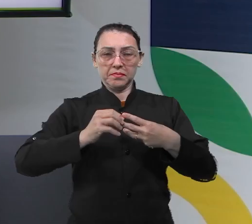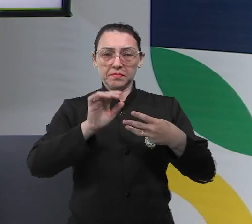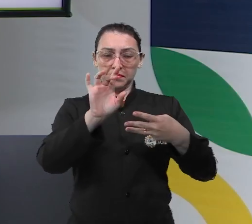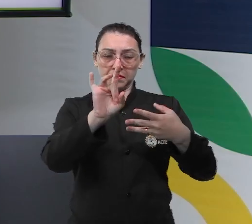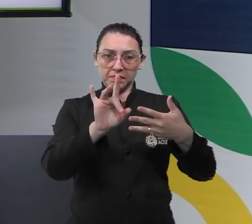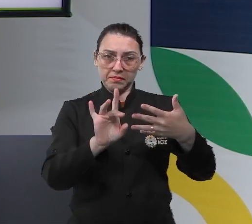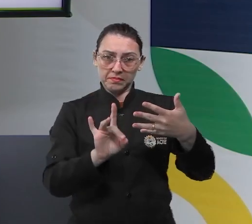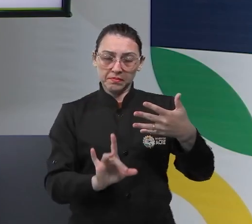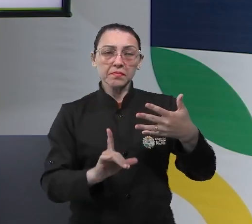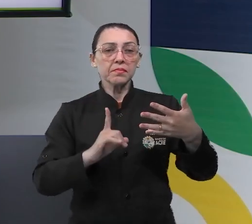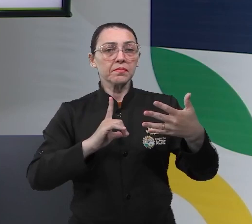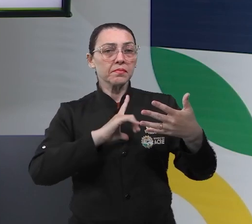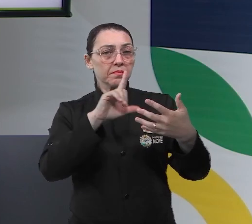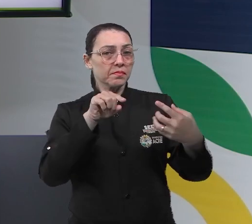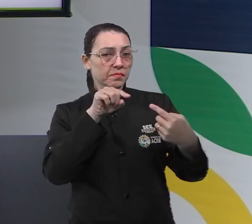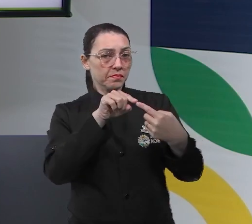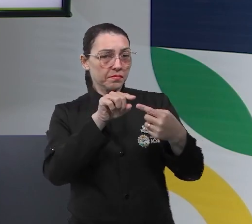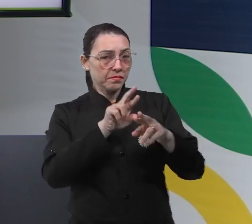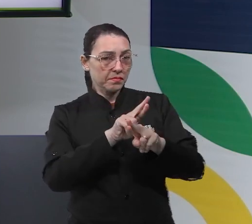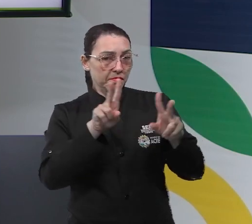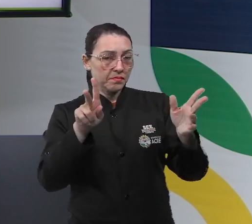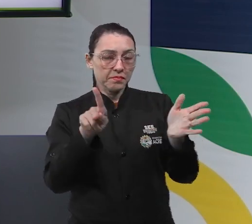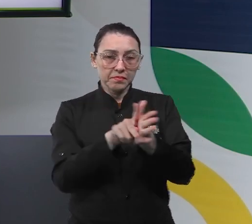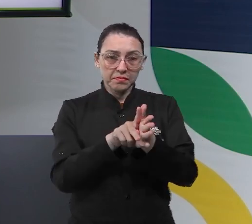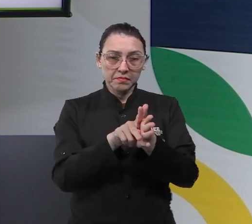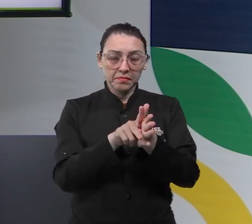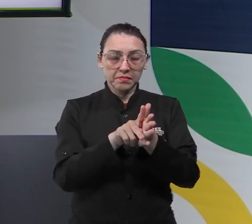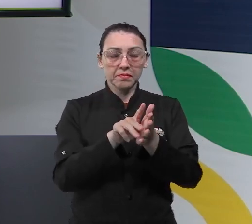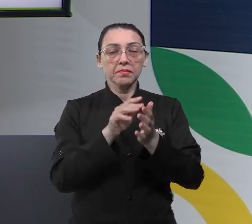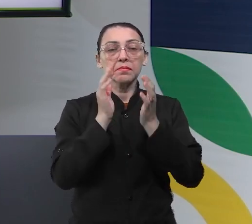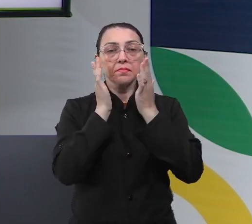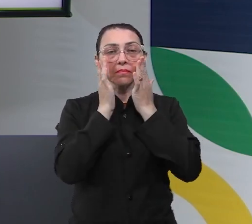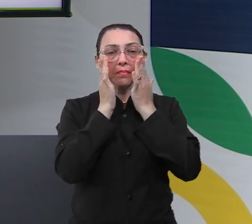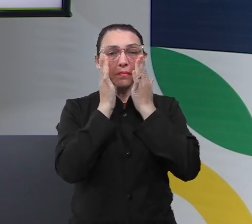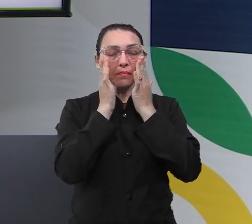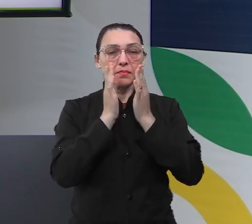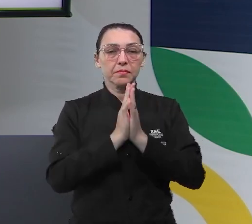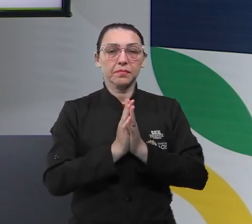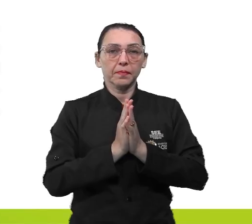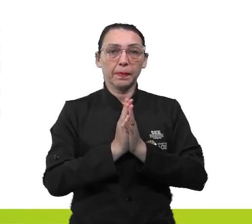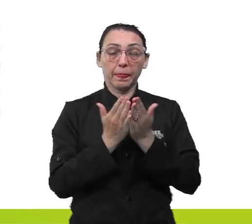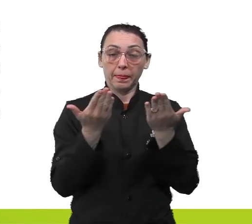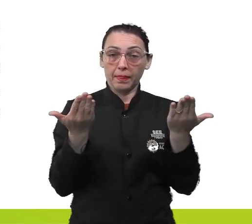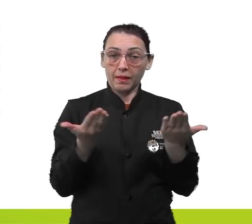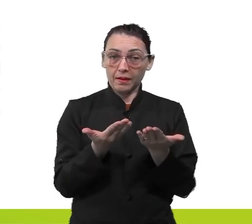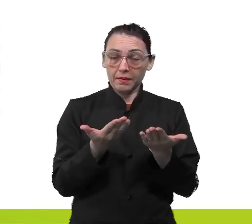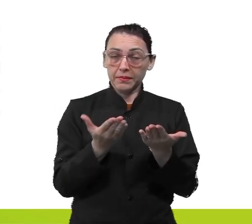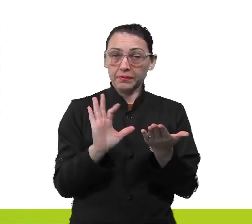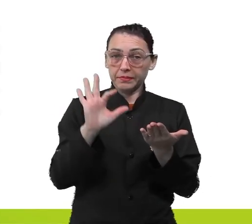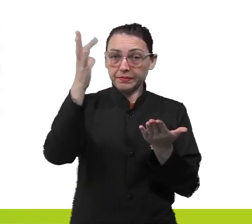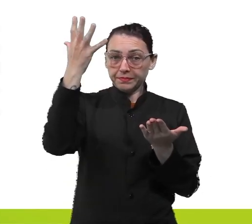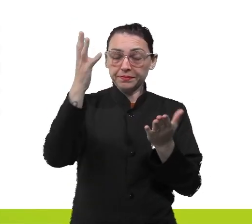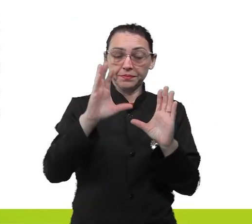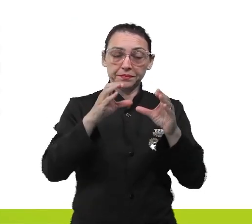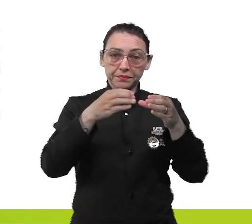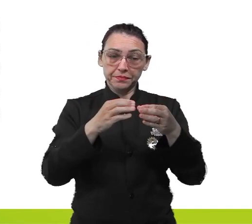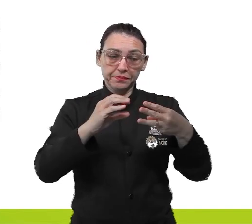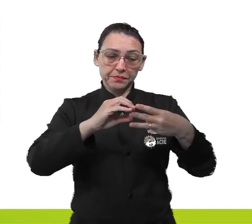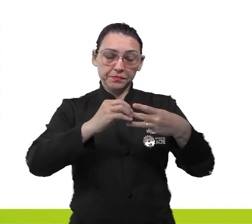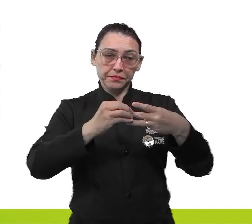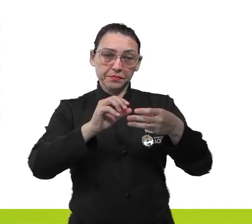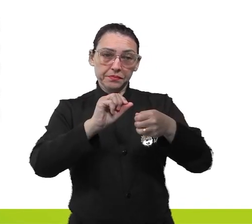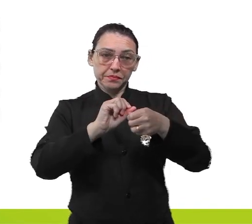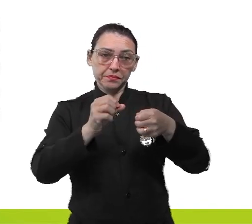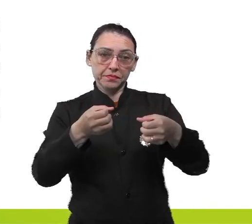um possui funções específicas. Olha só que incrível, né? Acontece que o conjunto de células vai formar